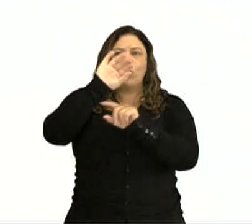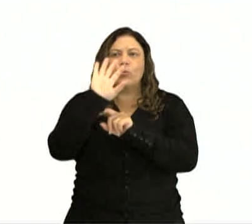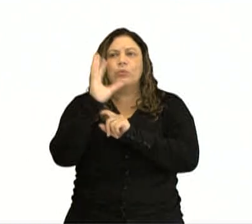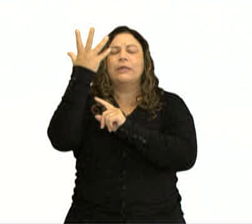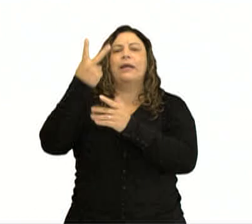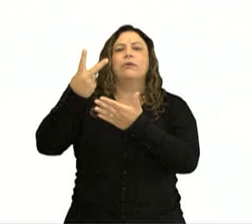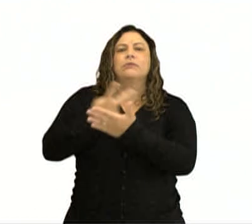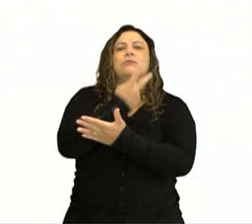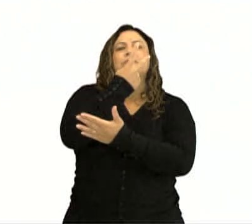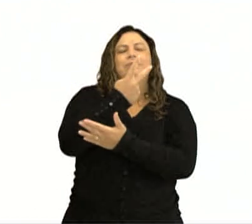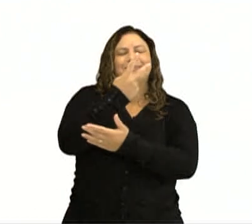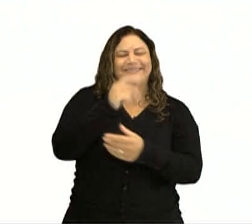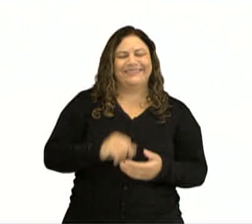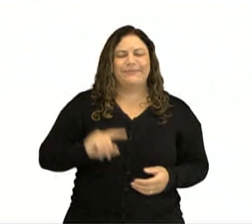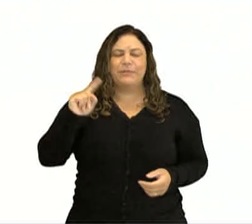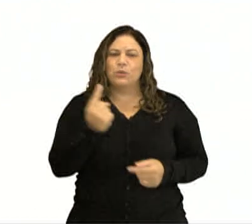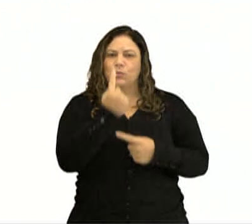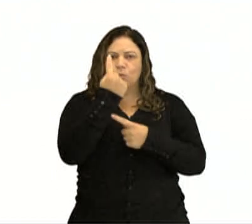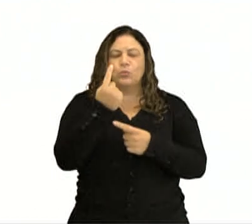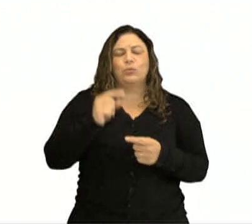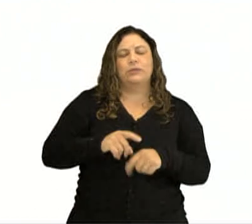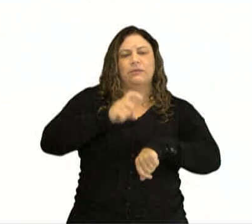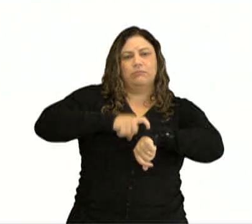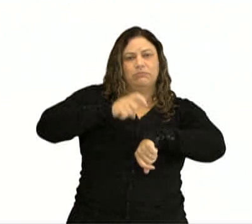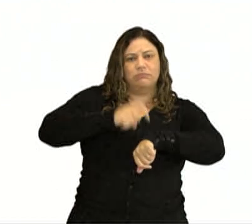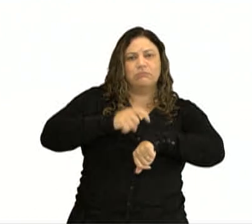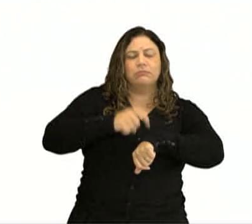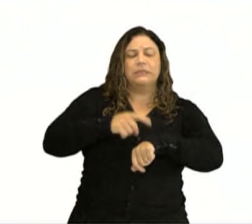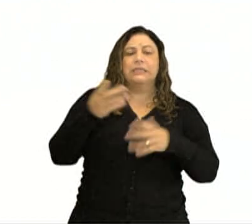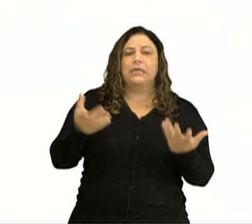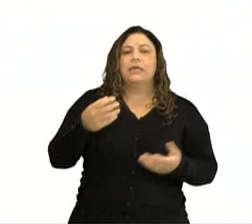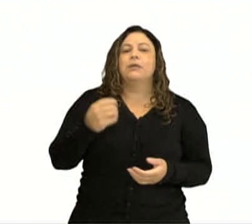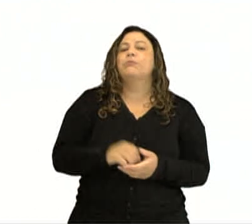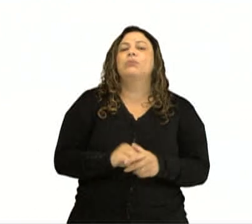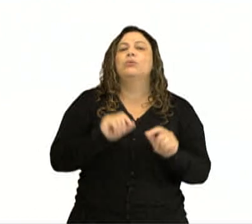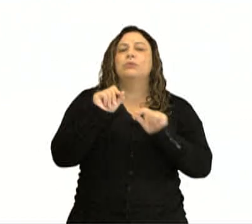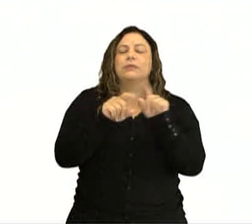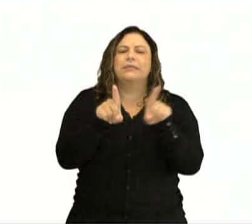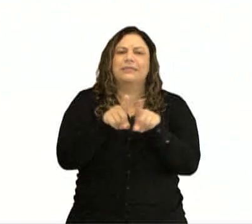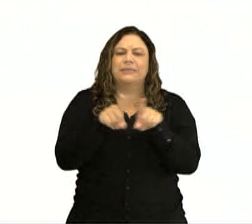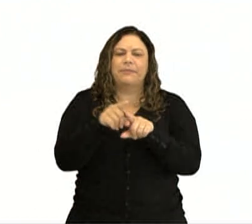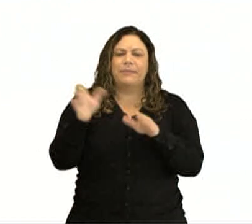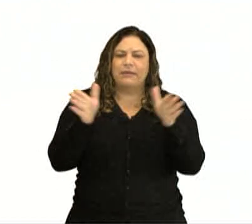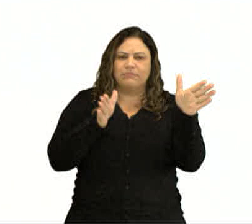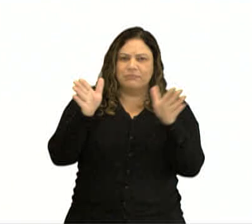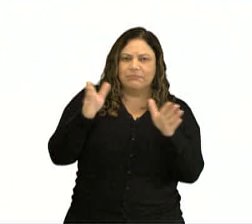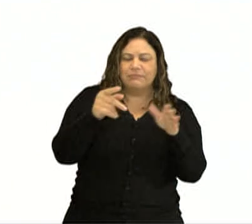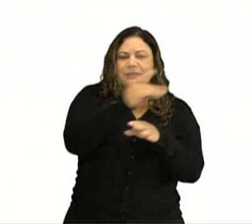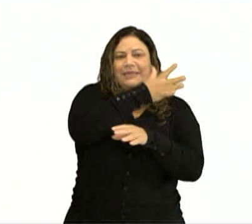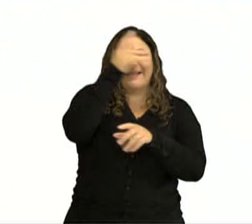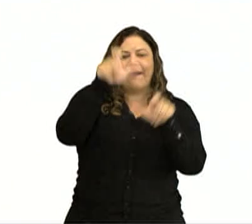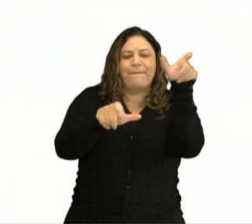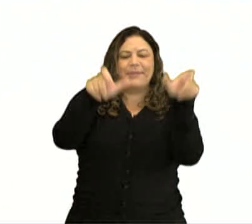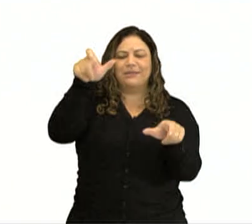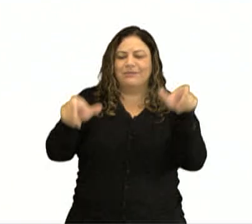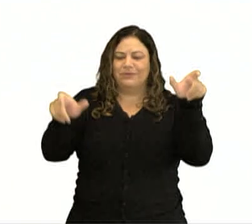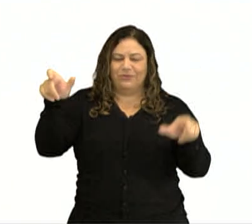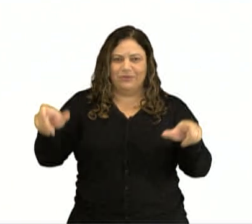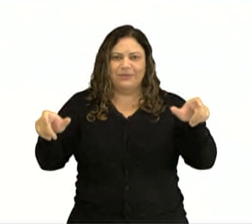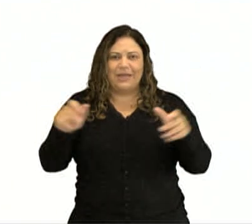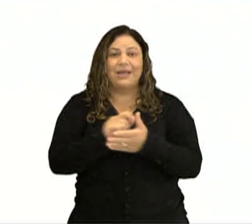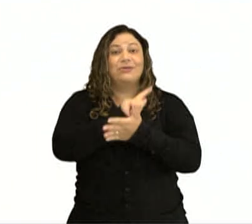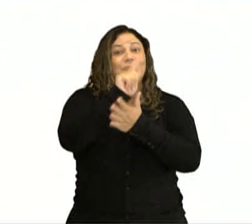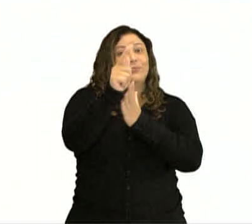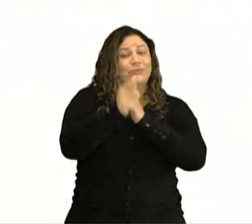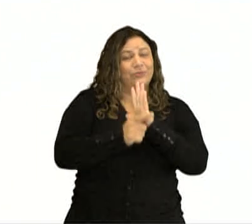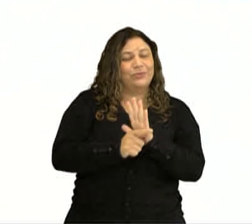única ação, unidade de tempo e número restrito de personagens. Esse gênero